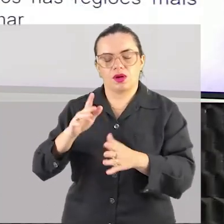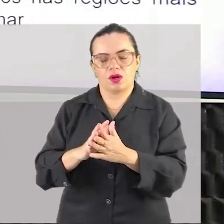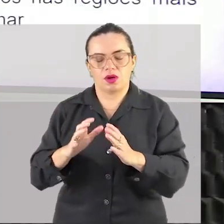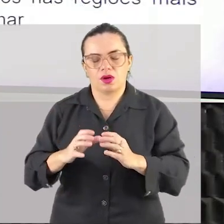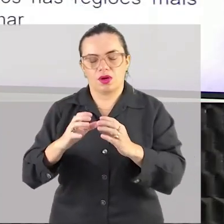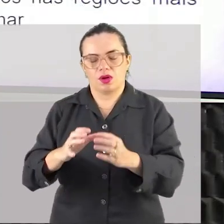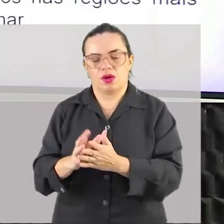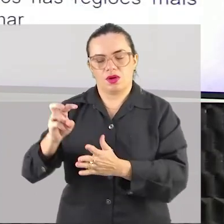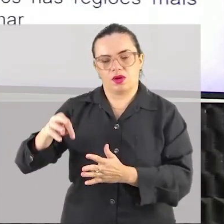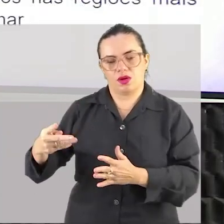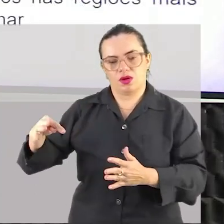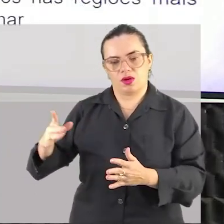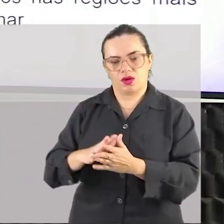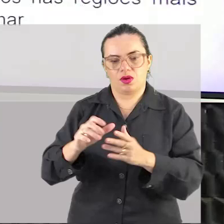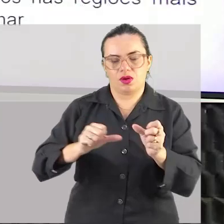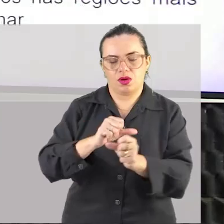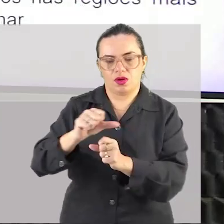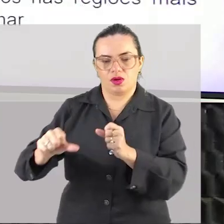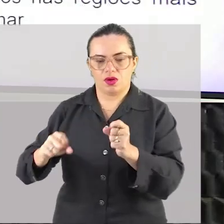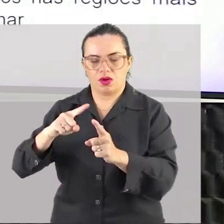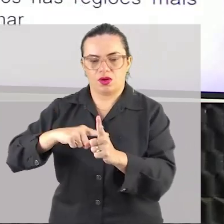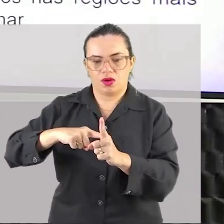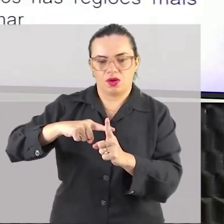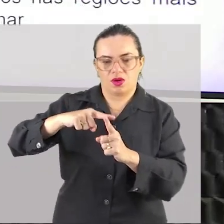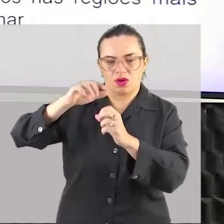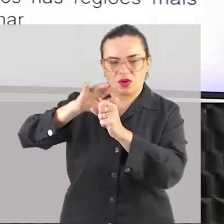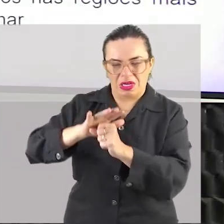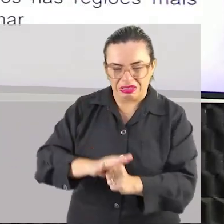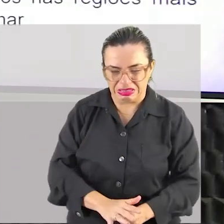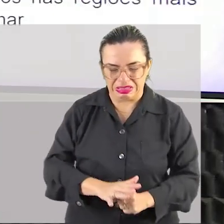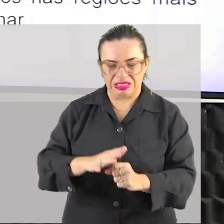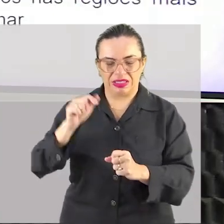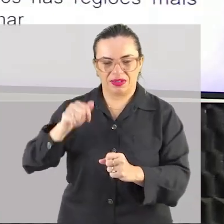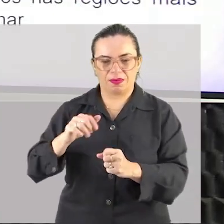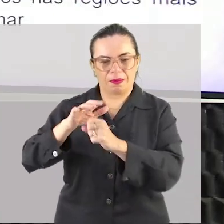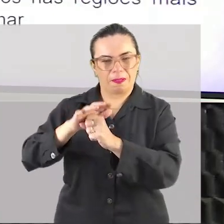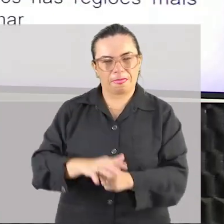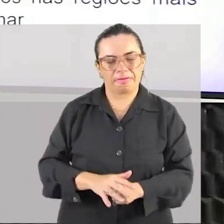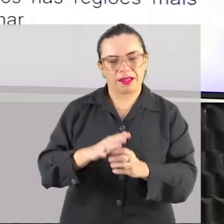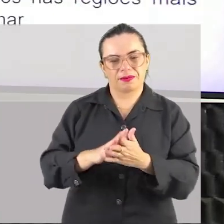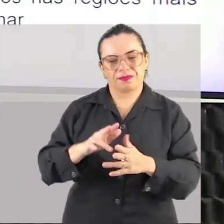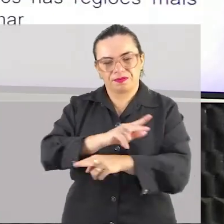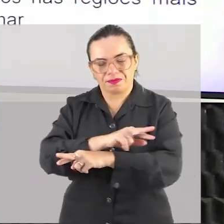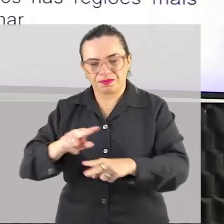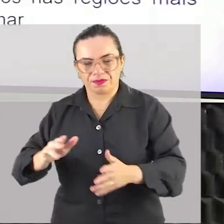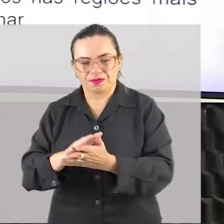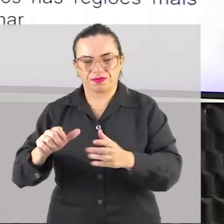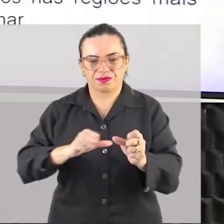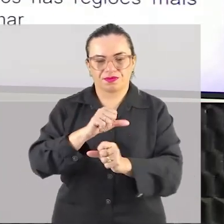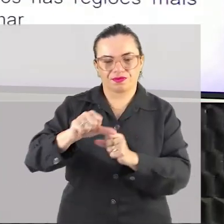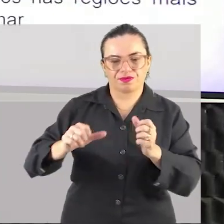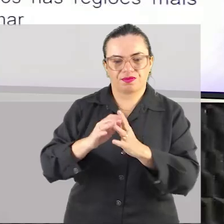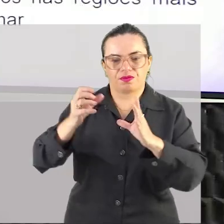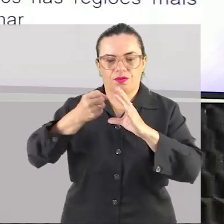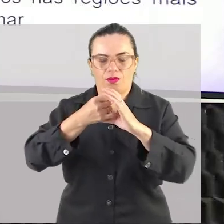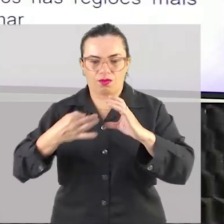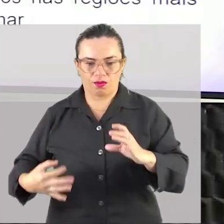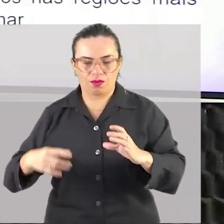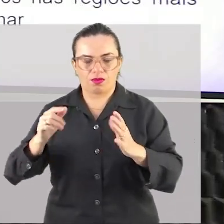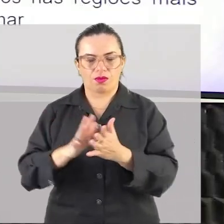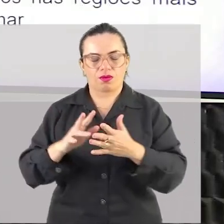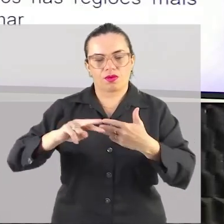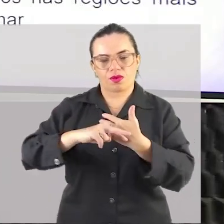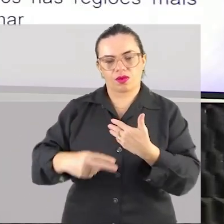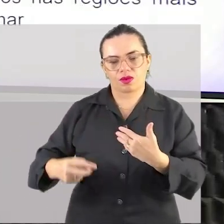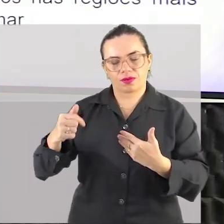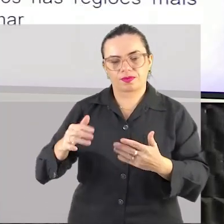são as rochas que sofrem alteração de temperatura e pressão de forma tão agressiva que elas acabam mudando as suas características, ok?